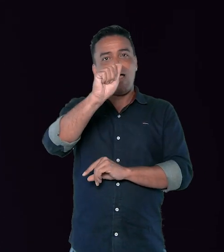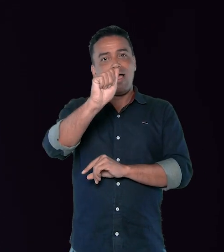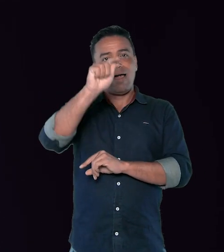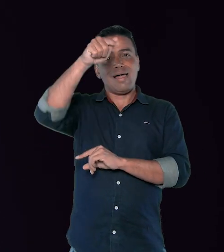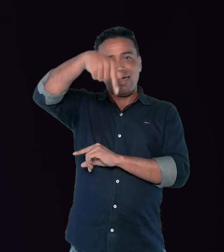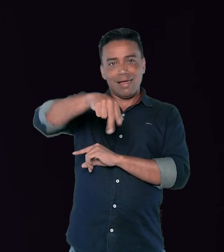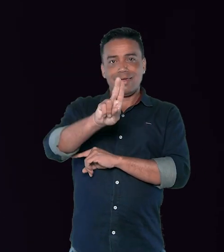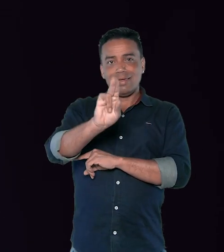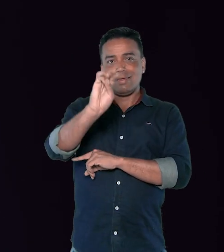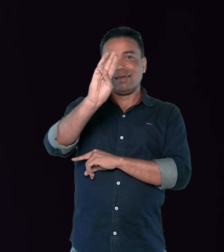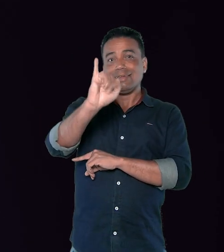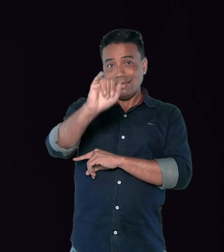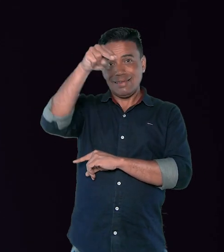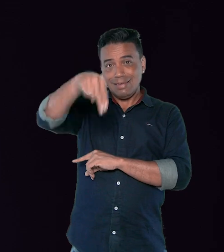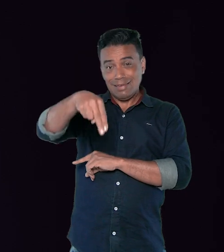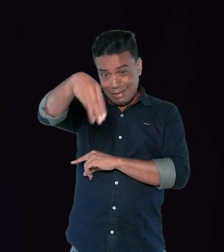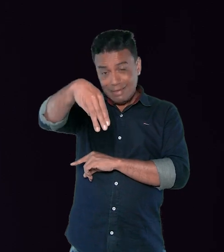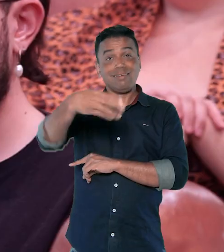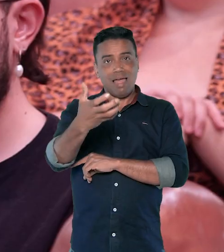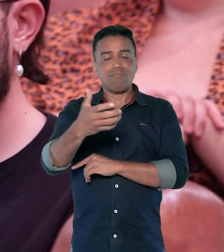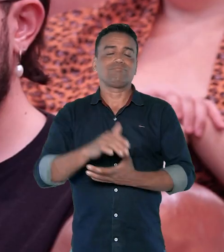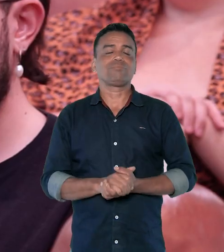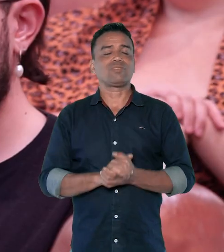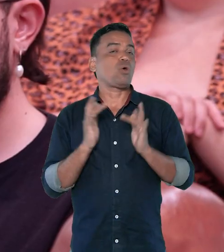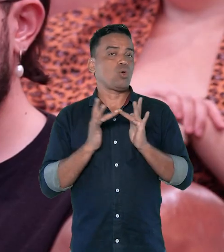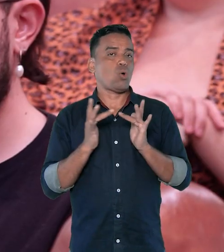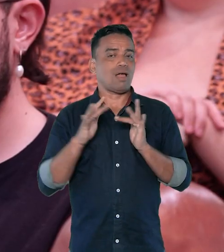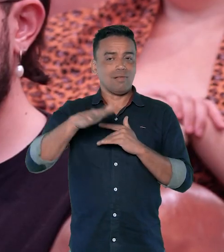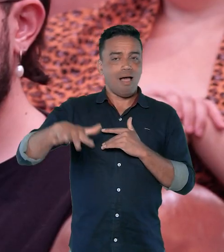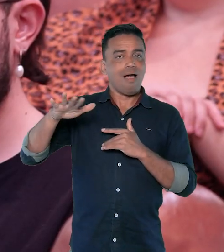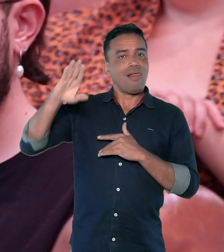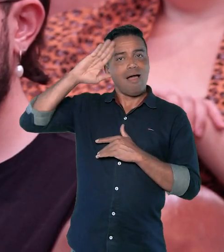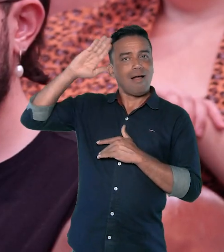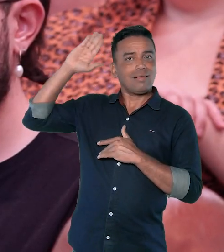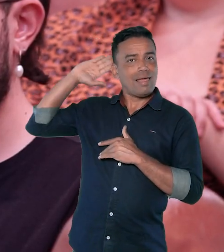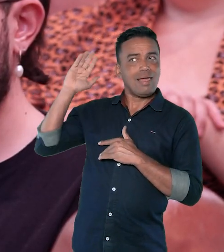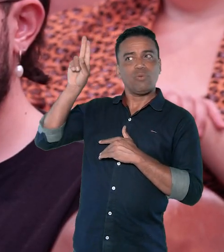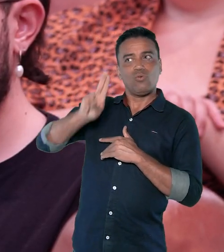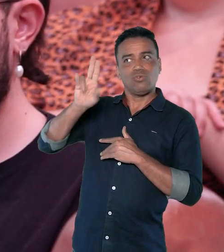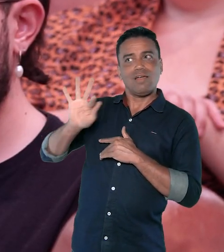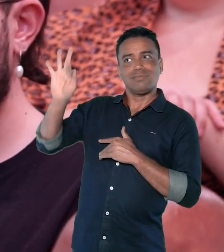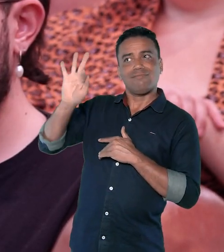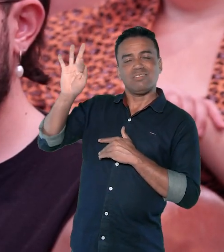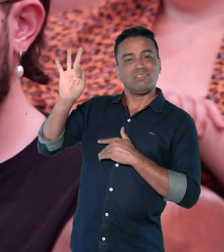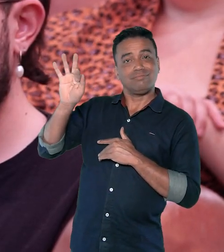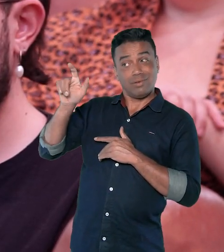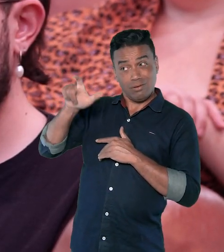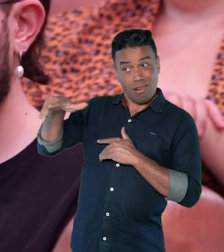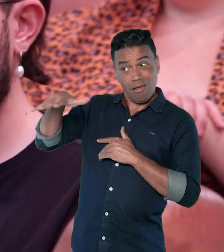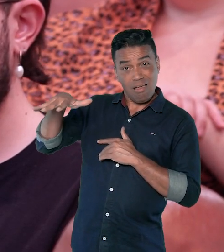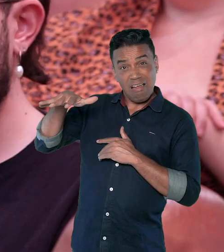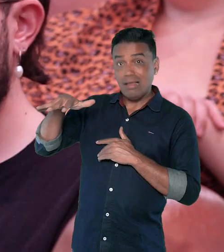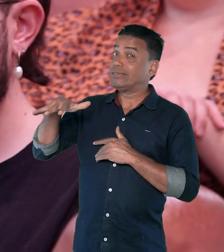profissional. E ele vai ter contato, então, com esse mundo acadêmico, vai se dar conta que é um mundo bastante hostil, que é